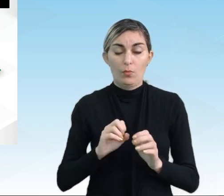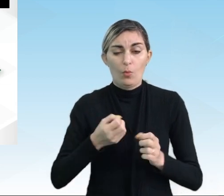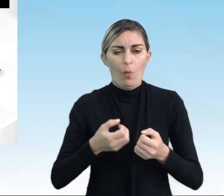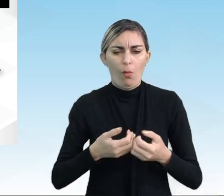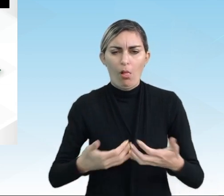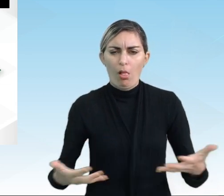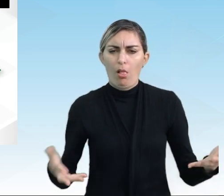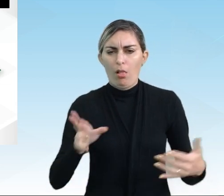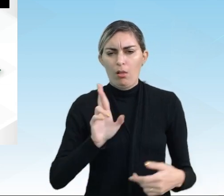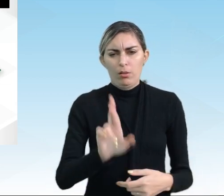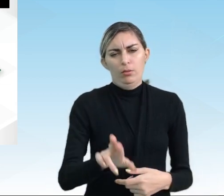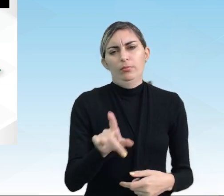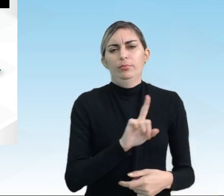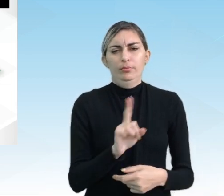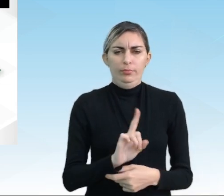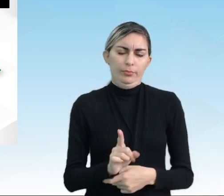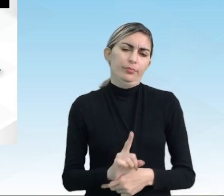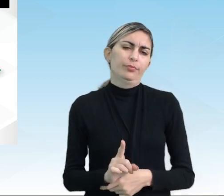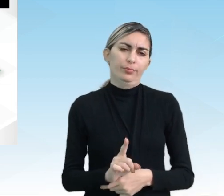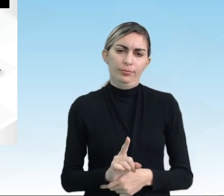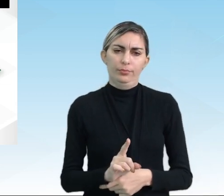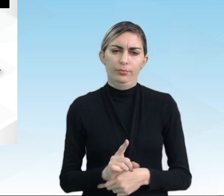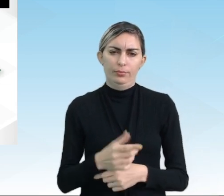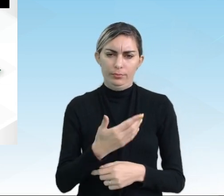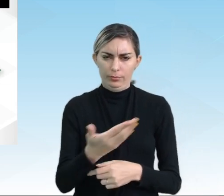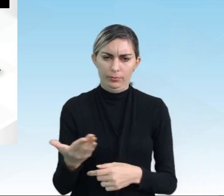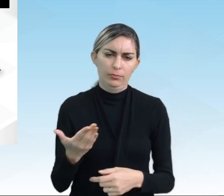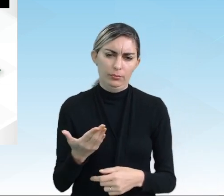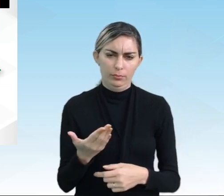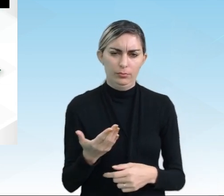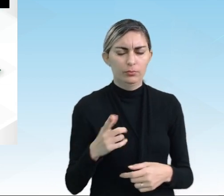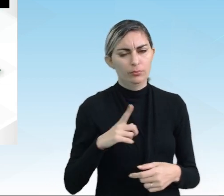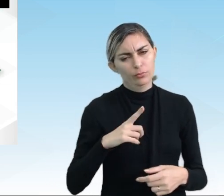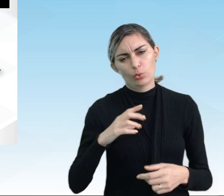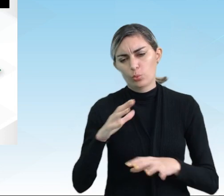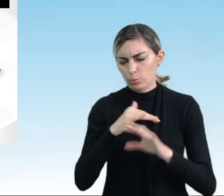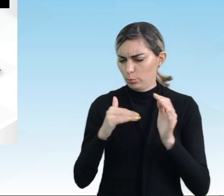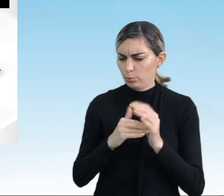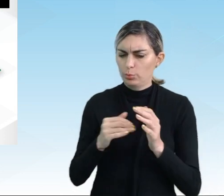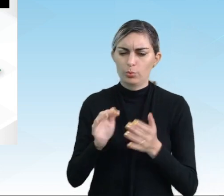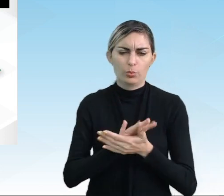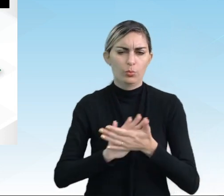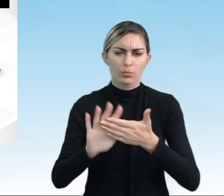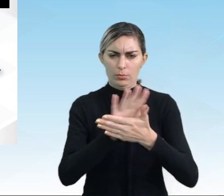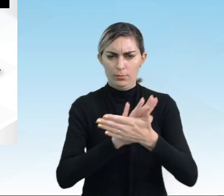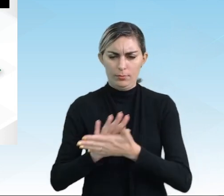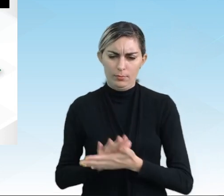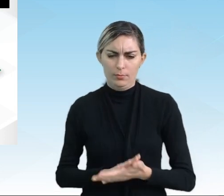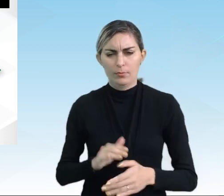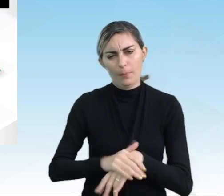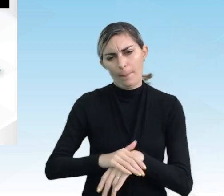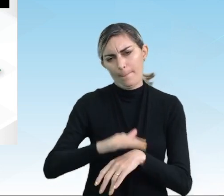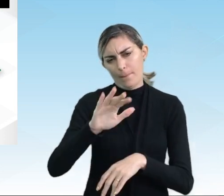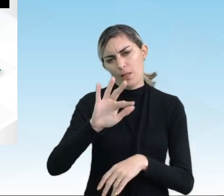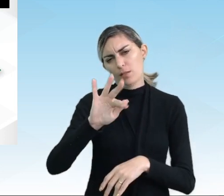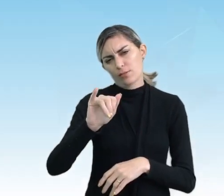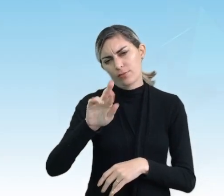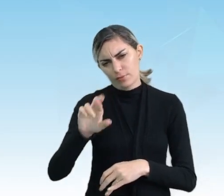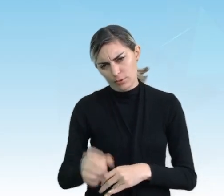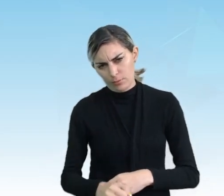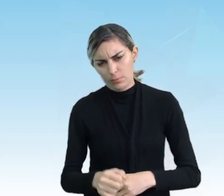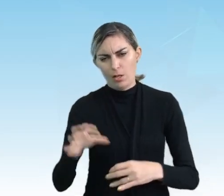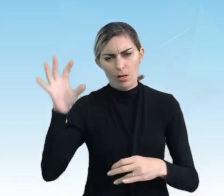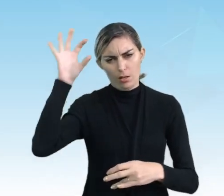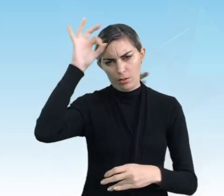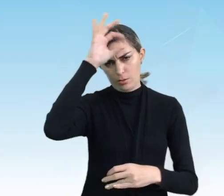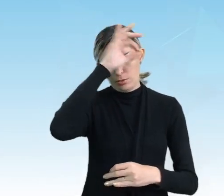não responde em um efeito, ou seja, ou é tudo ou nada. Quanto mais fibras nervosas